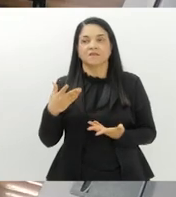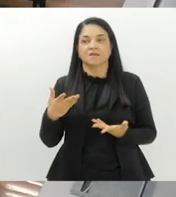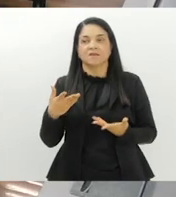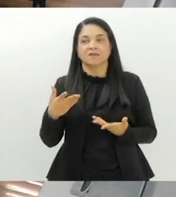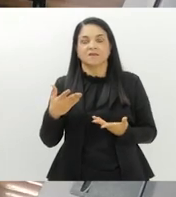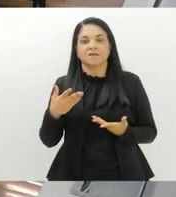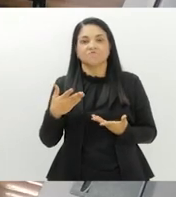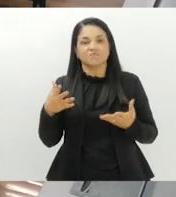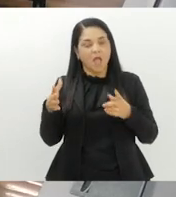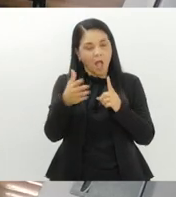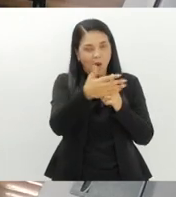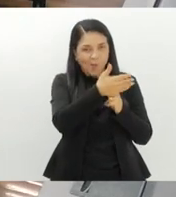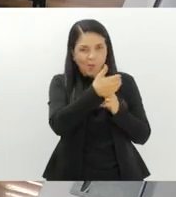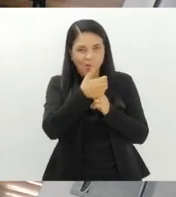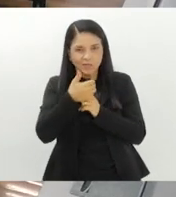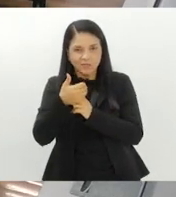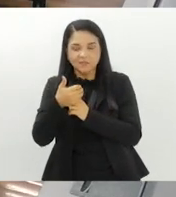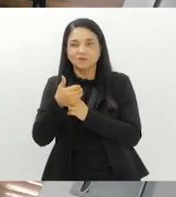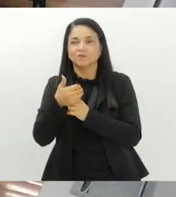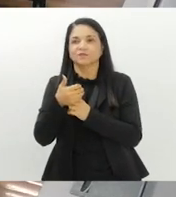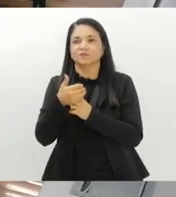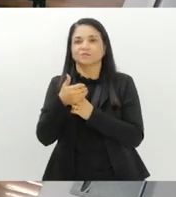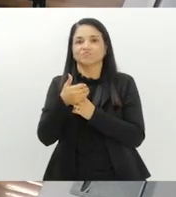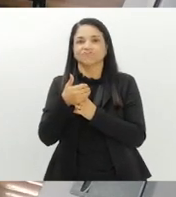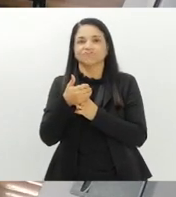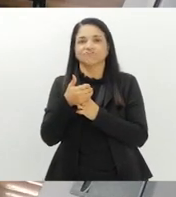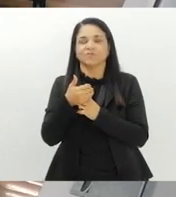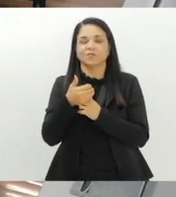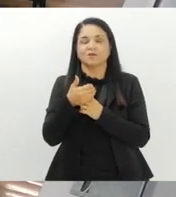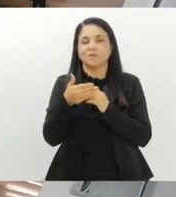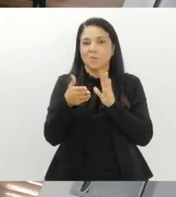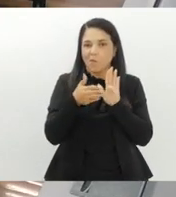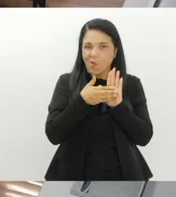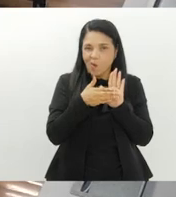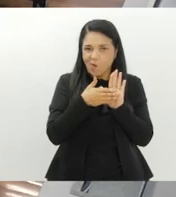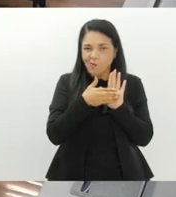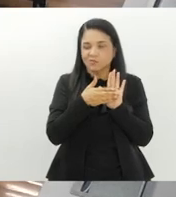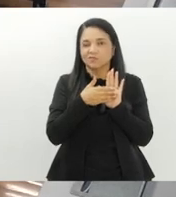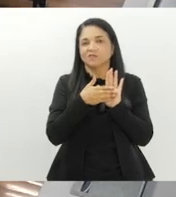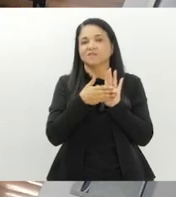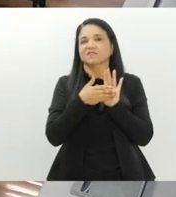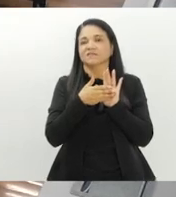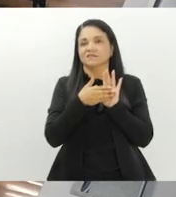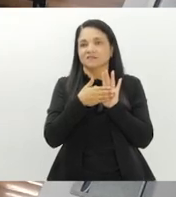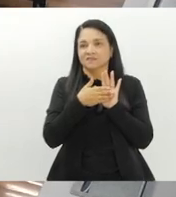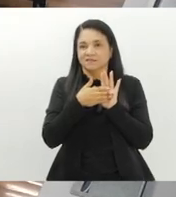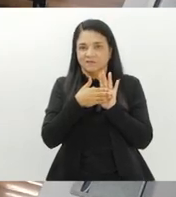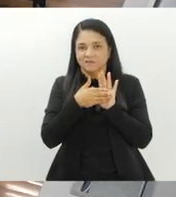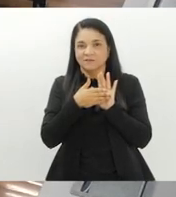por ter acolhido a nossa proposição, junto